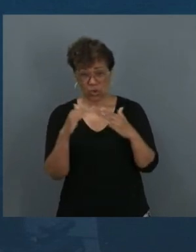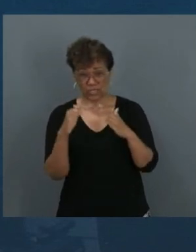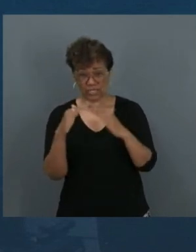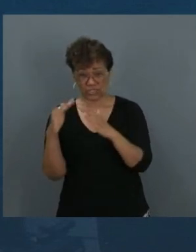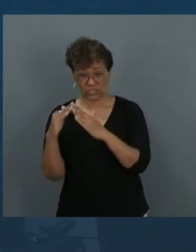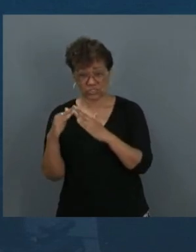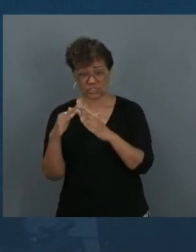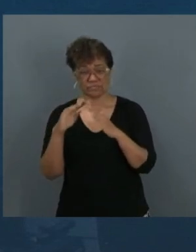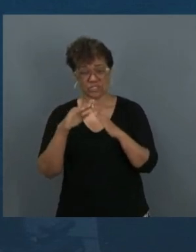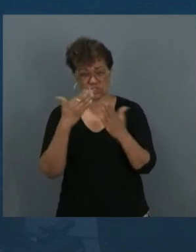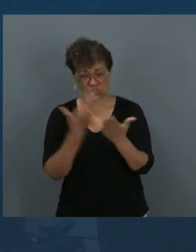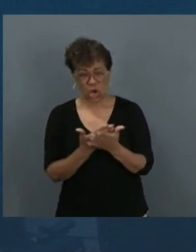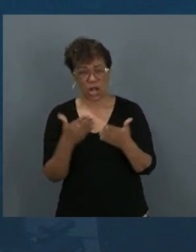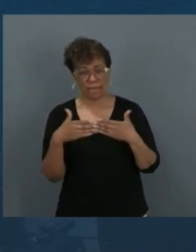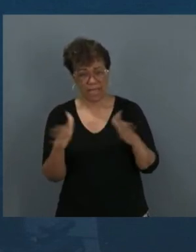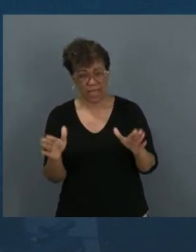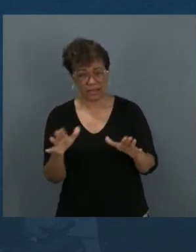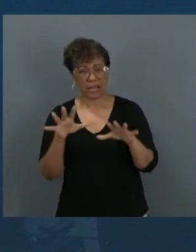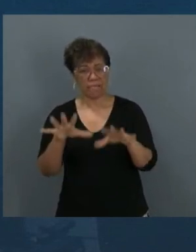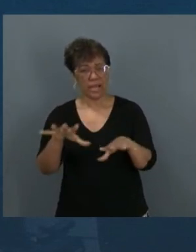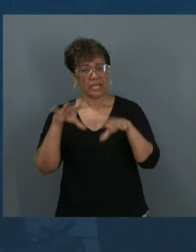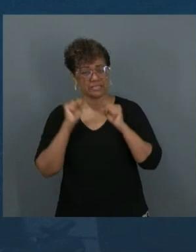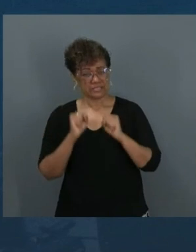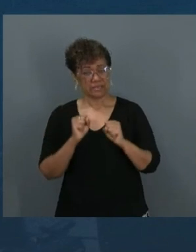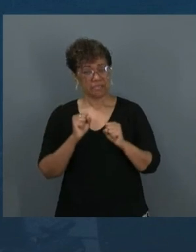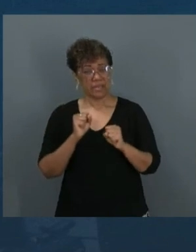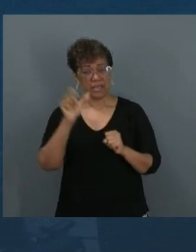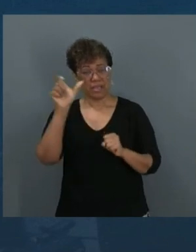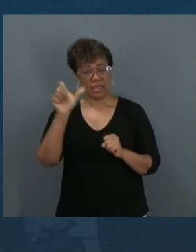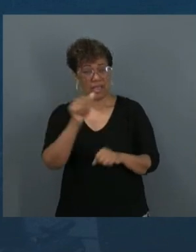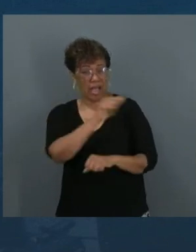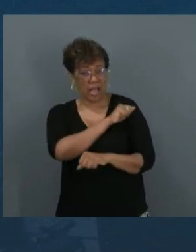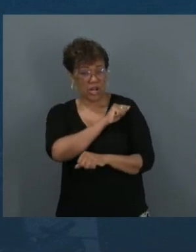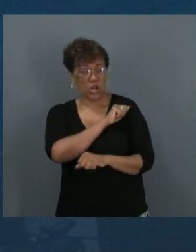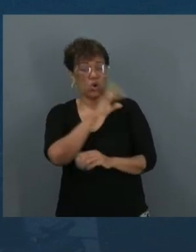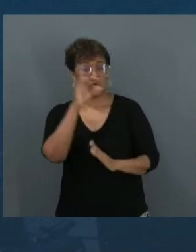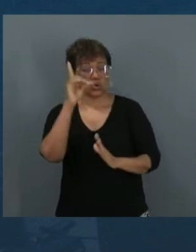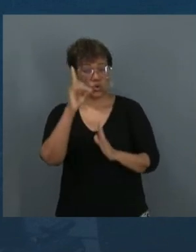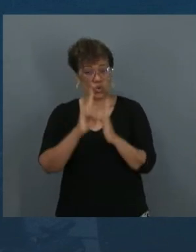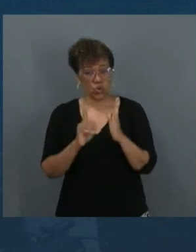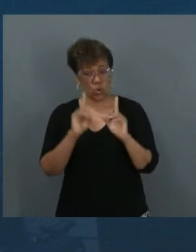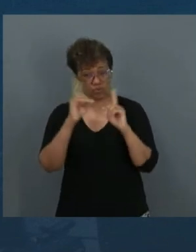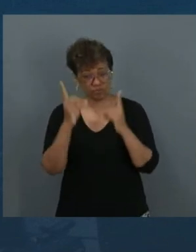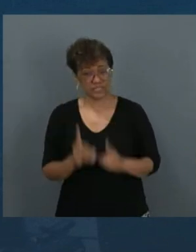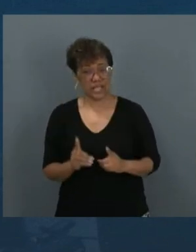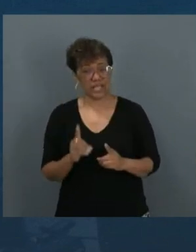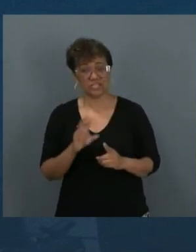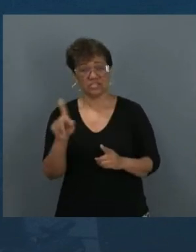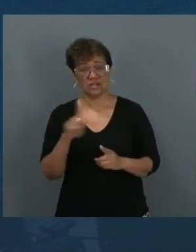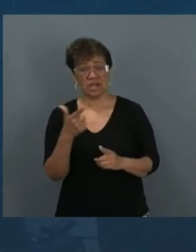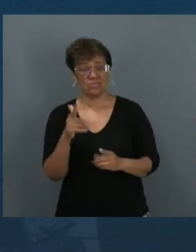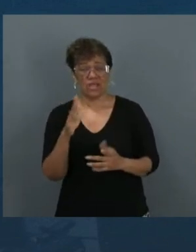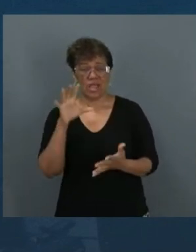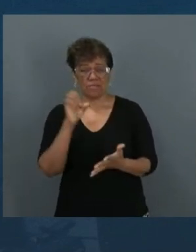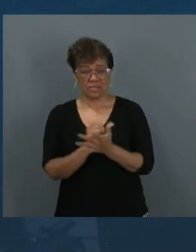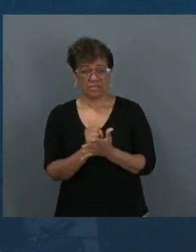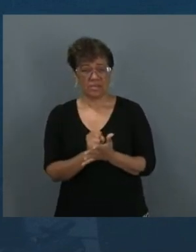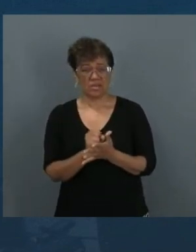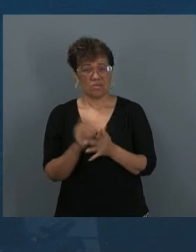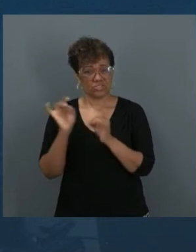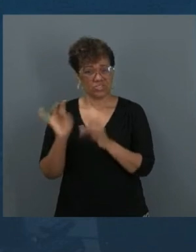abertas para receberem alunos com deficiência e não ter matrícula rejeitada?